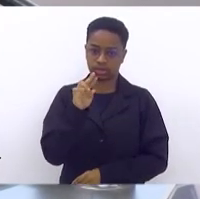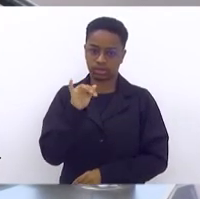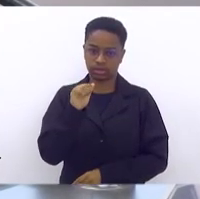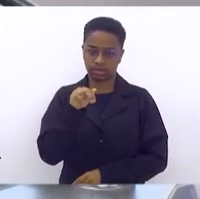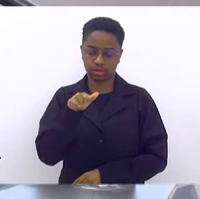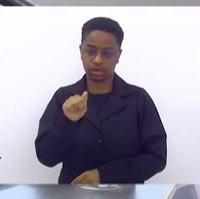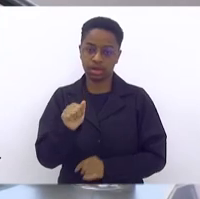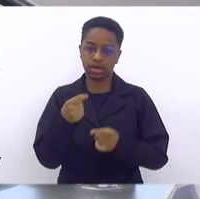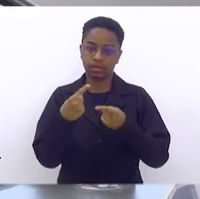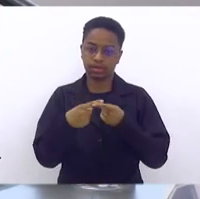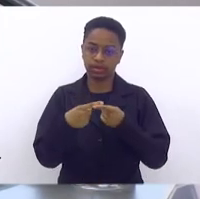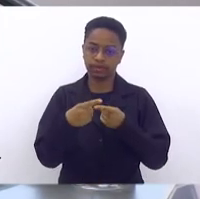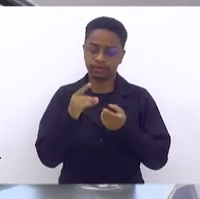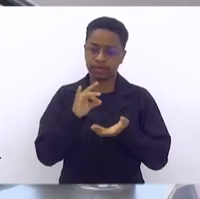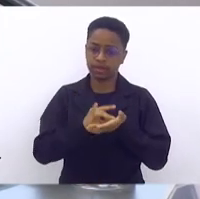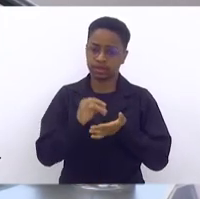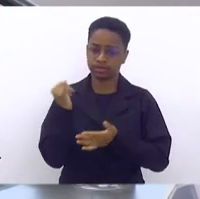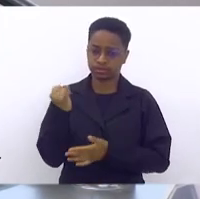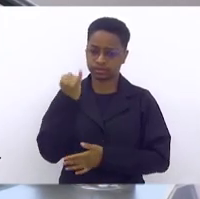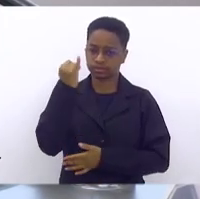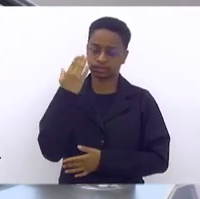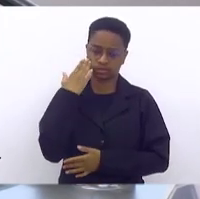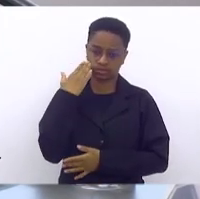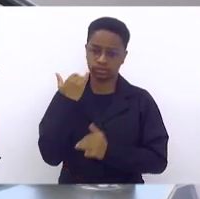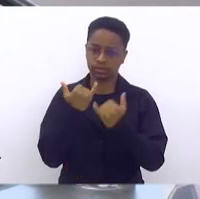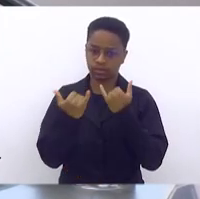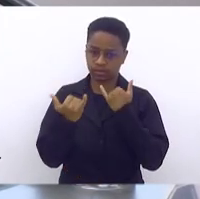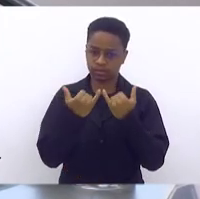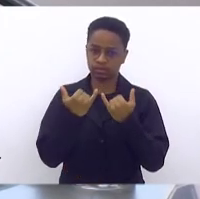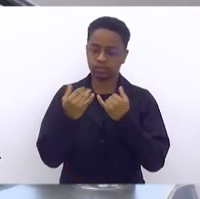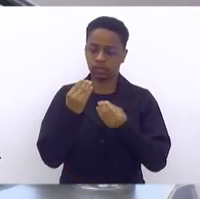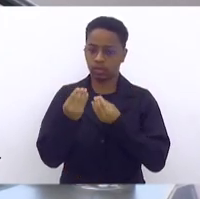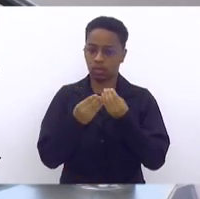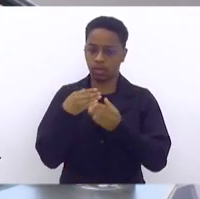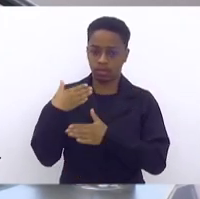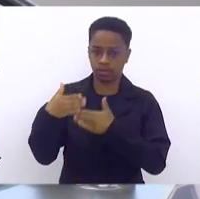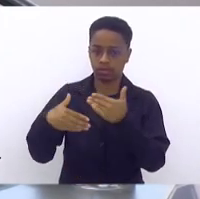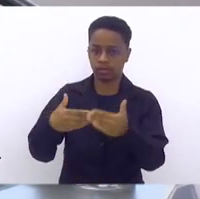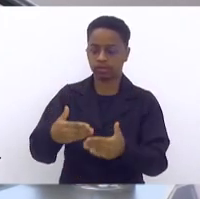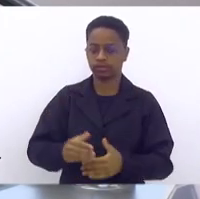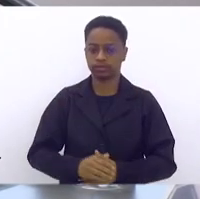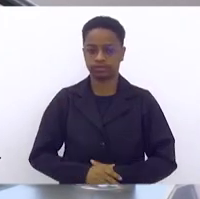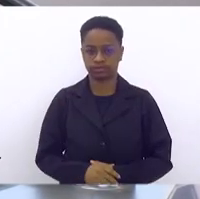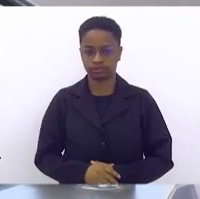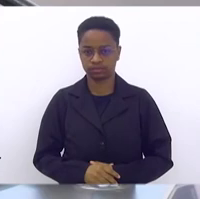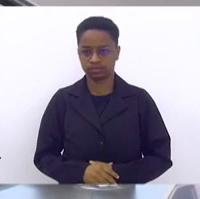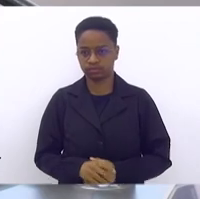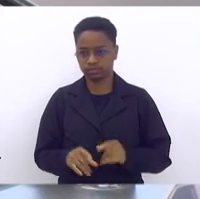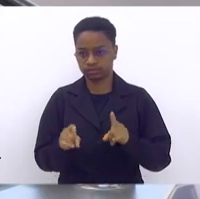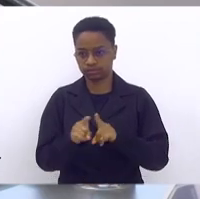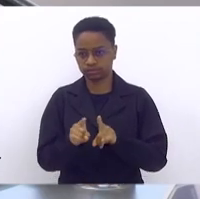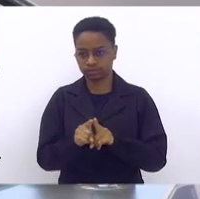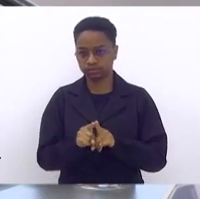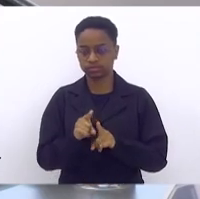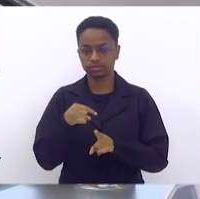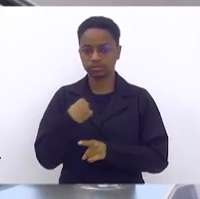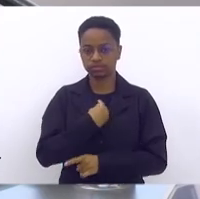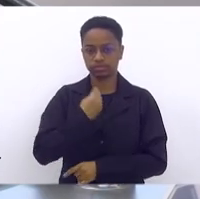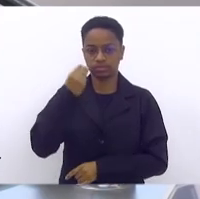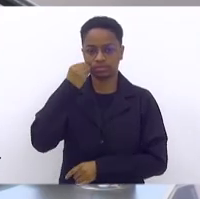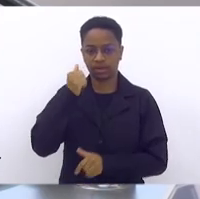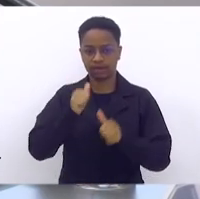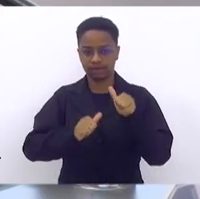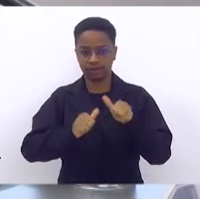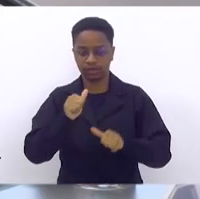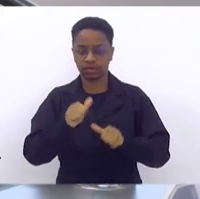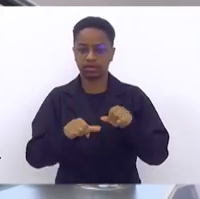um dado importantíssimo desse processo, né? E até para que a gente avaliar,